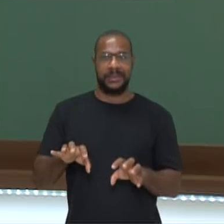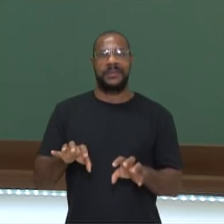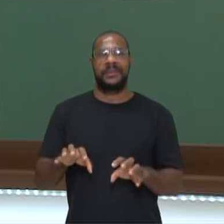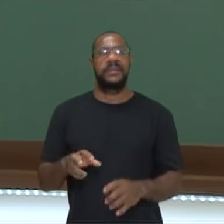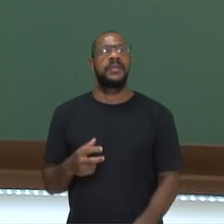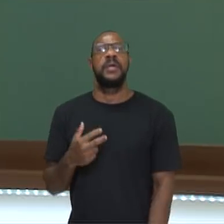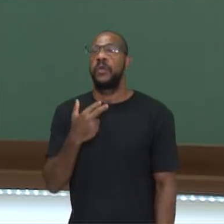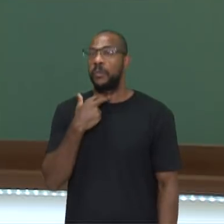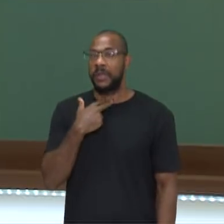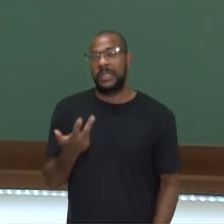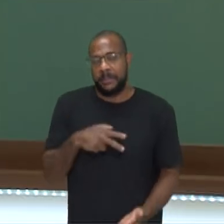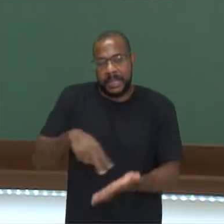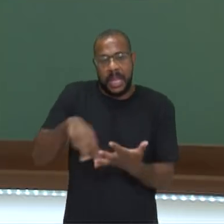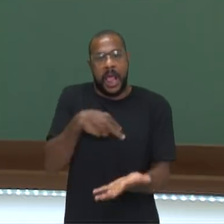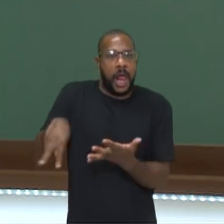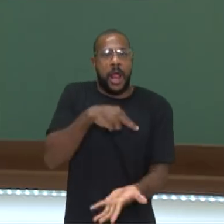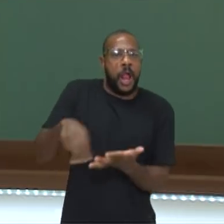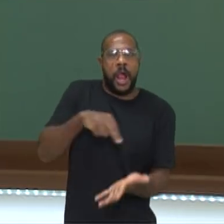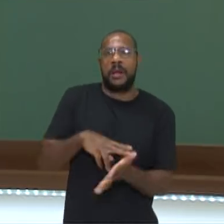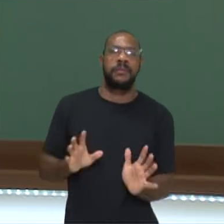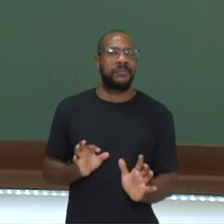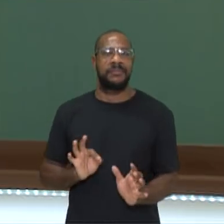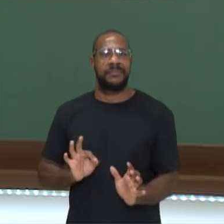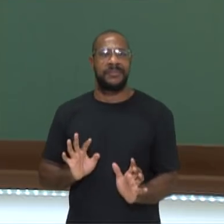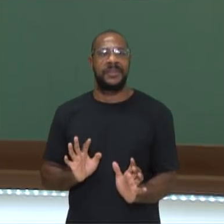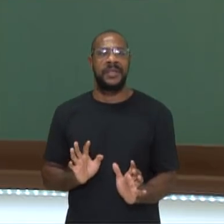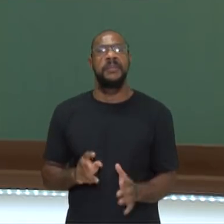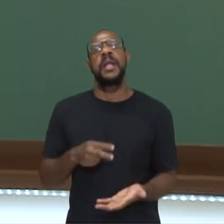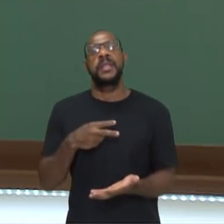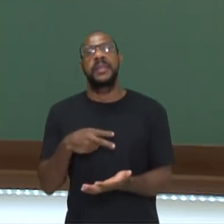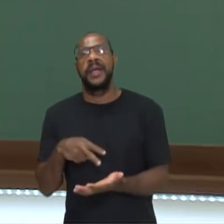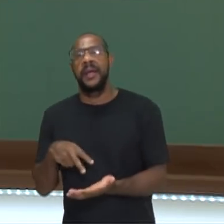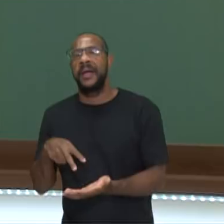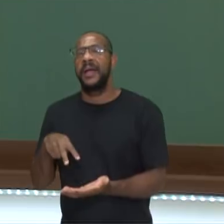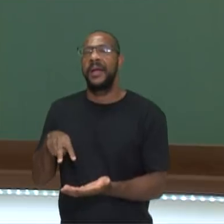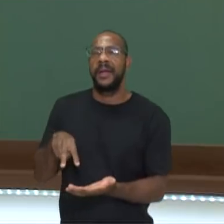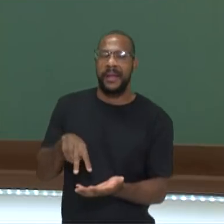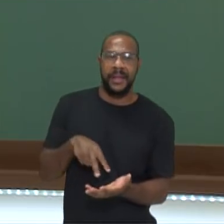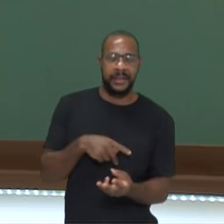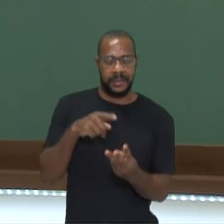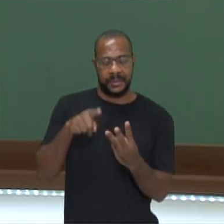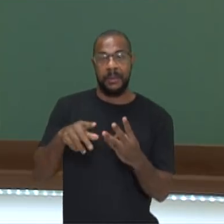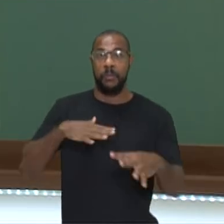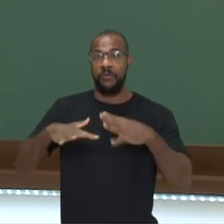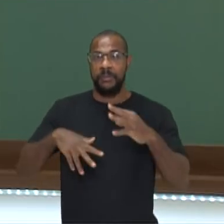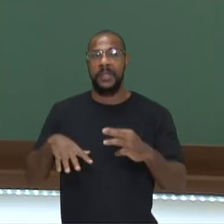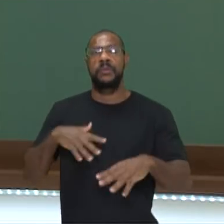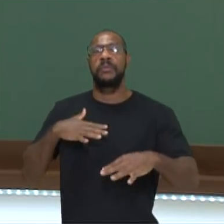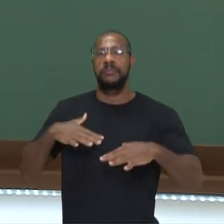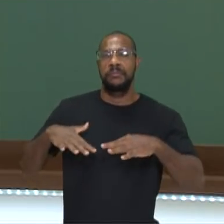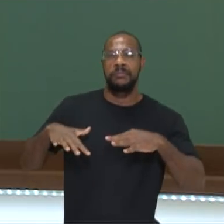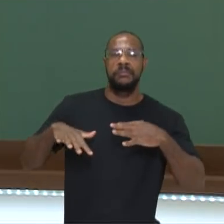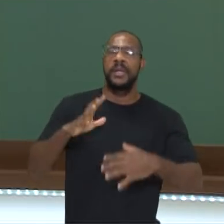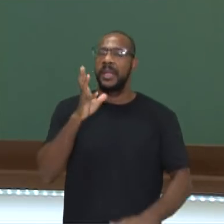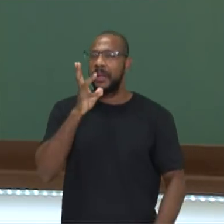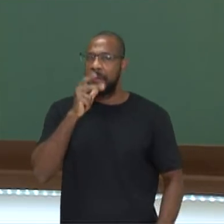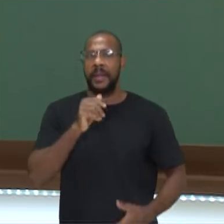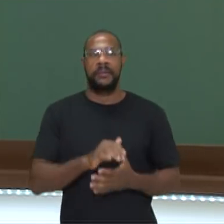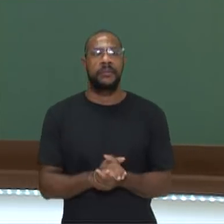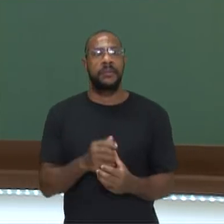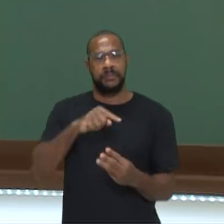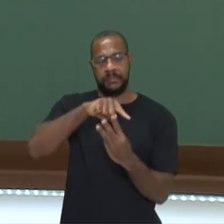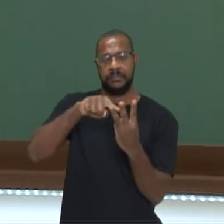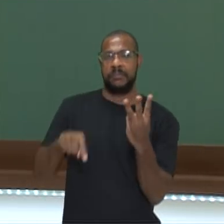dança acelerada, né? Mas uma dança lenta, com movimentos lentos, ok? Então, os nossos